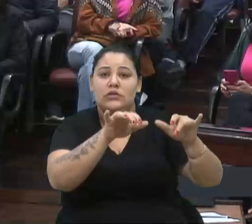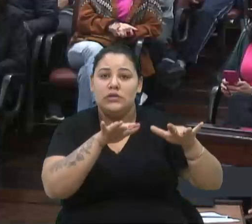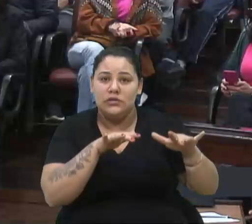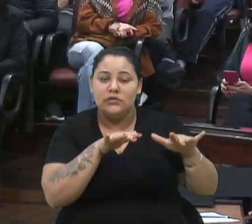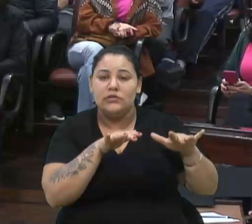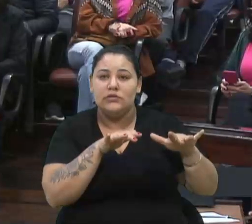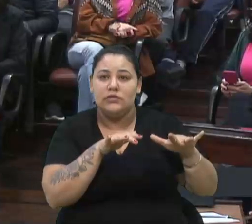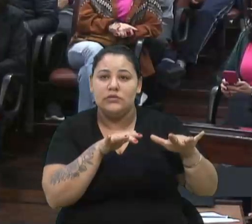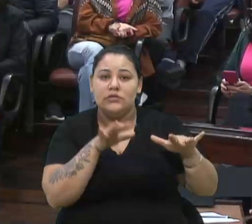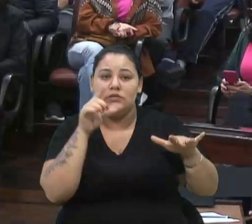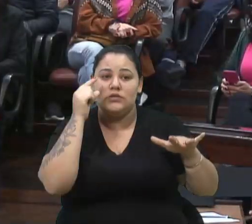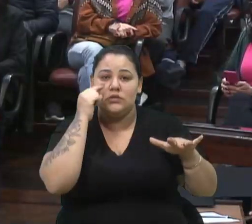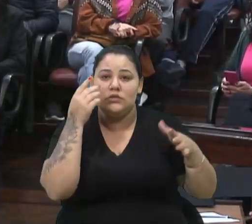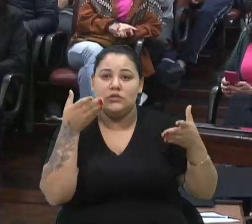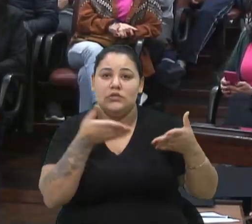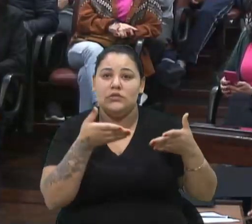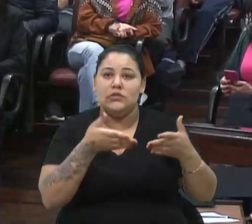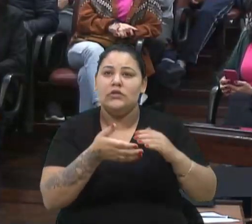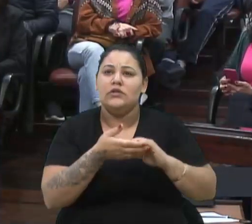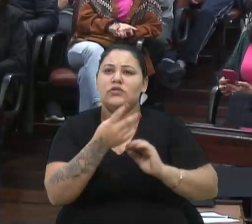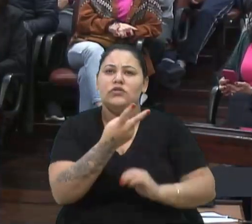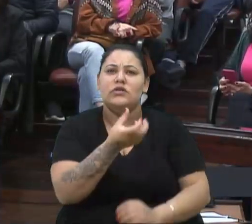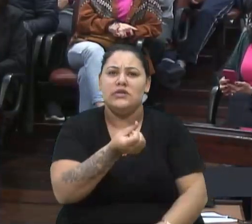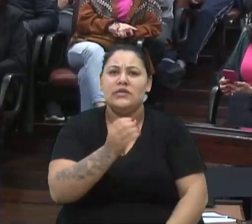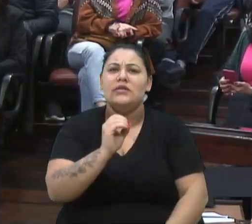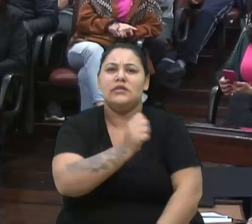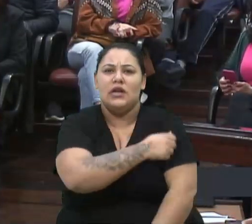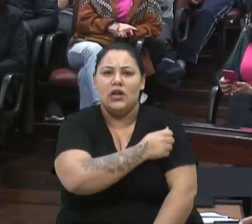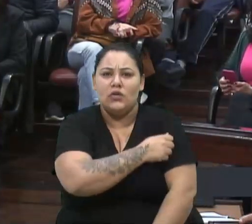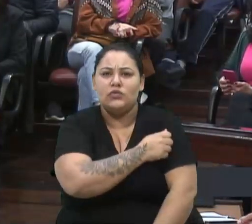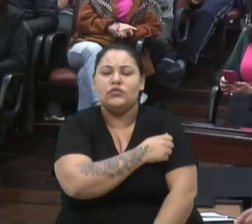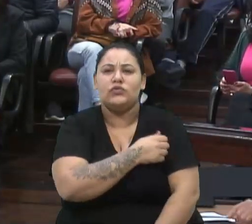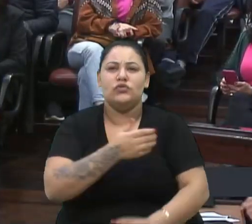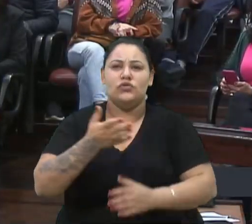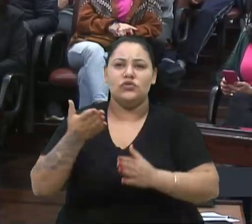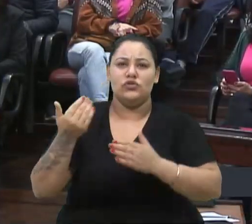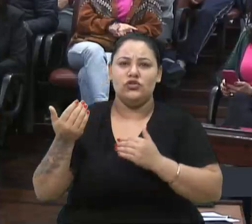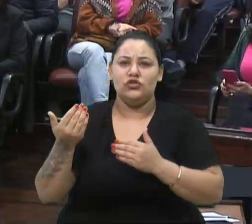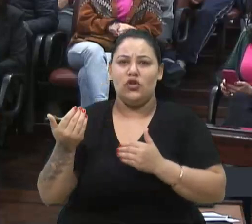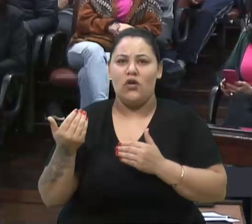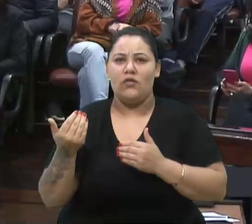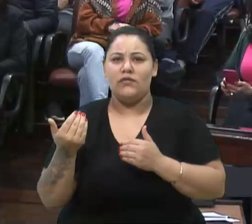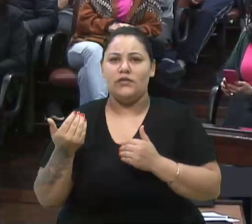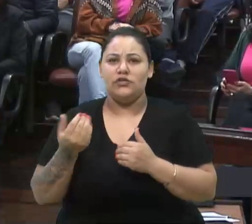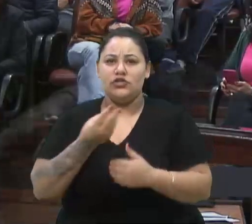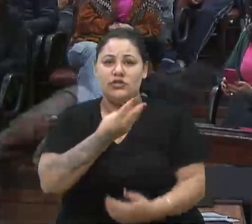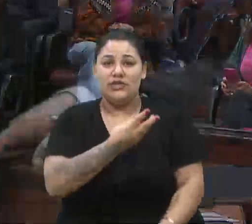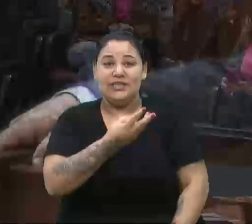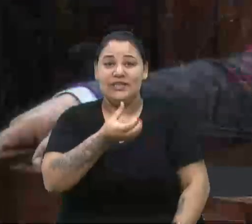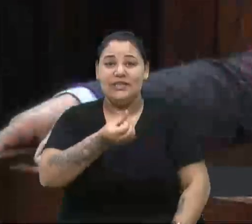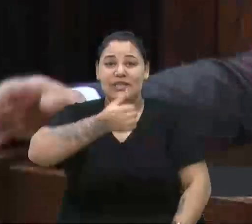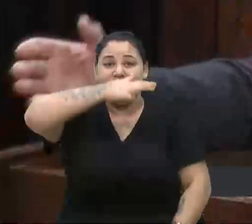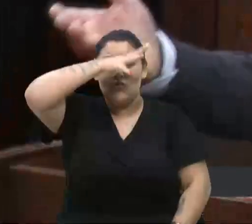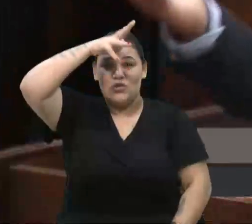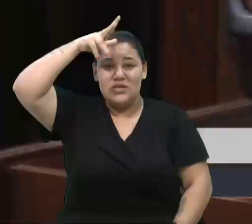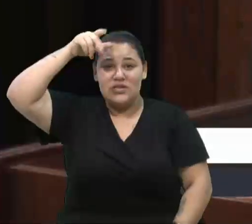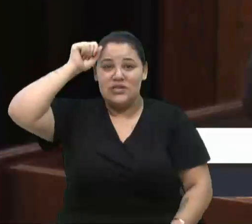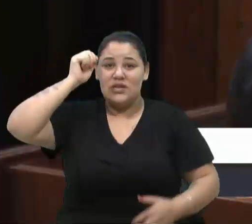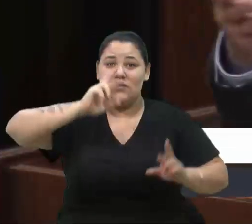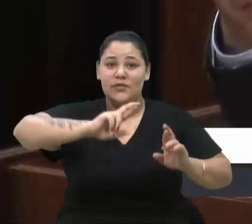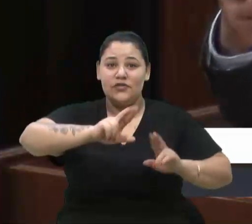alunos 260 alunos maturação jovens de 36 municípios vejam bem